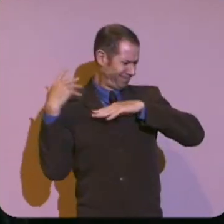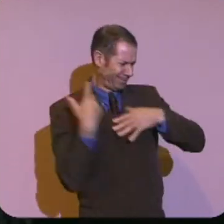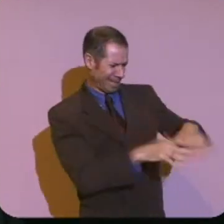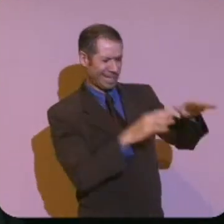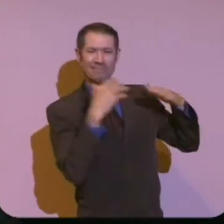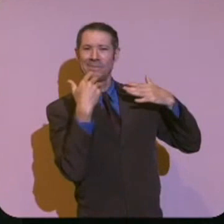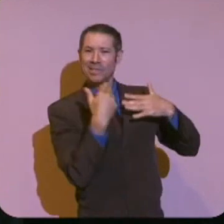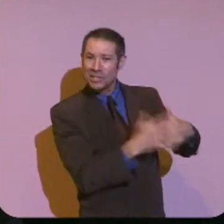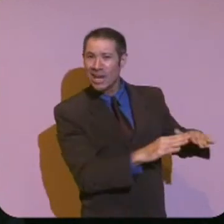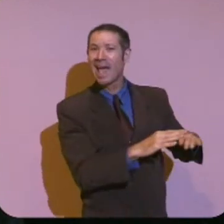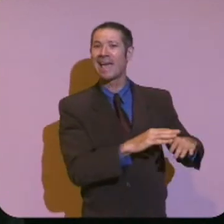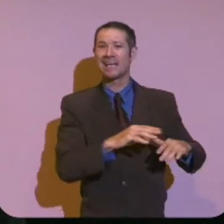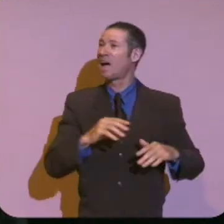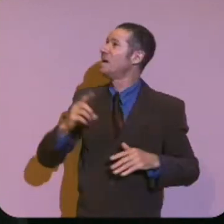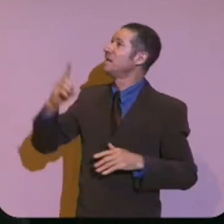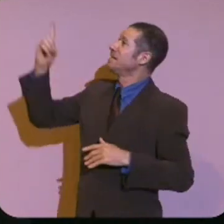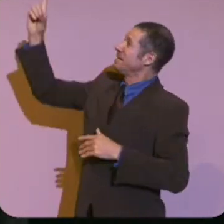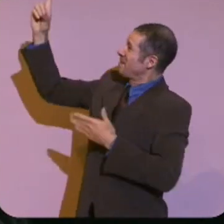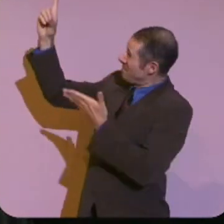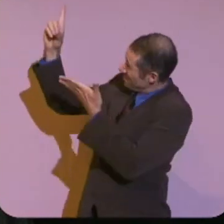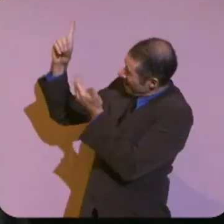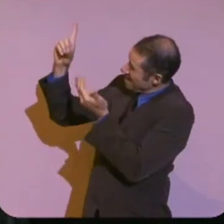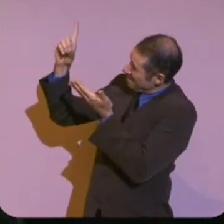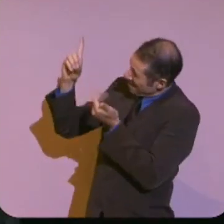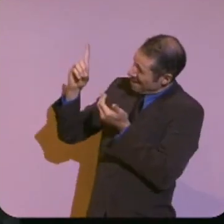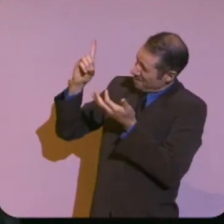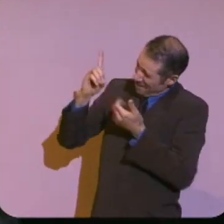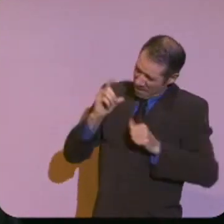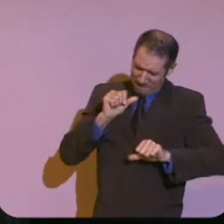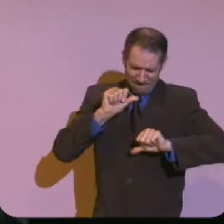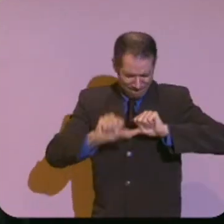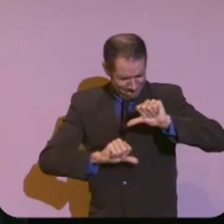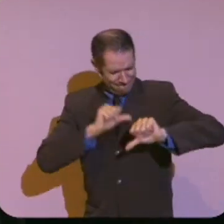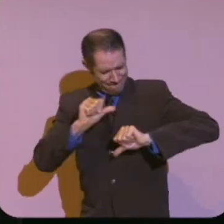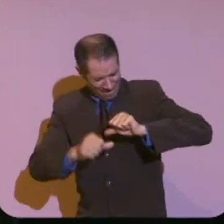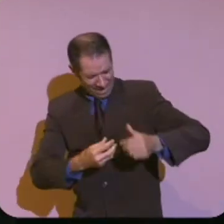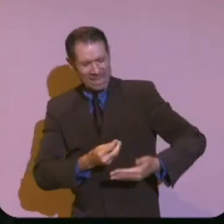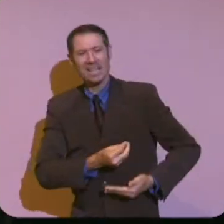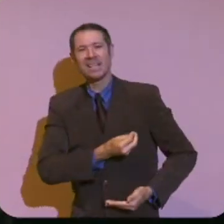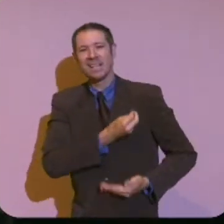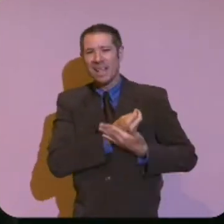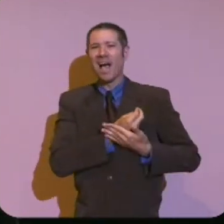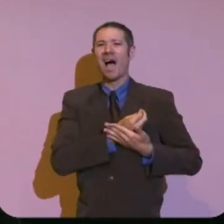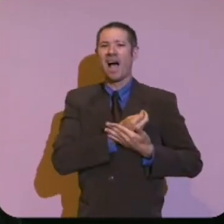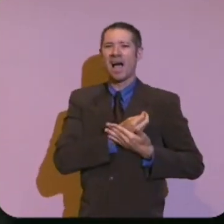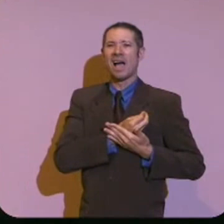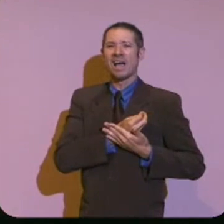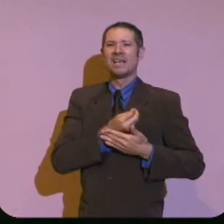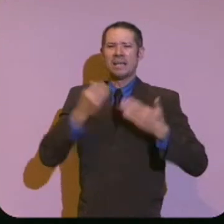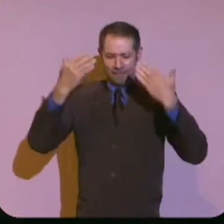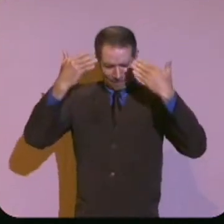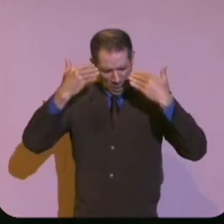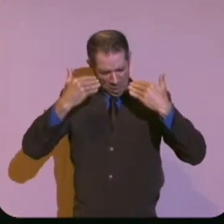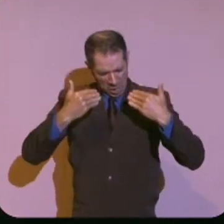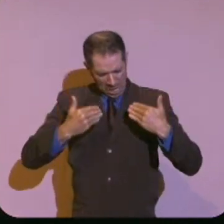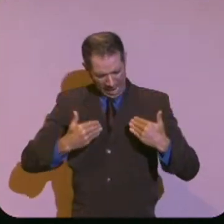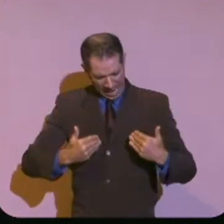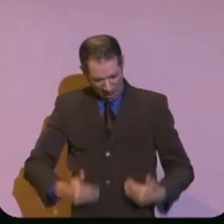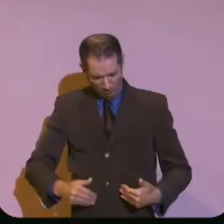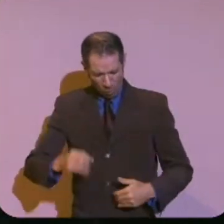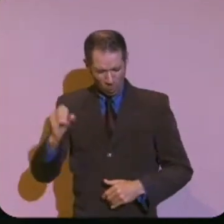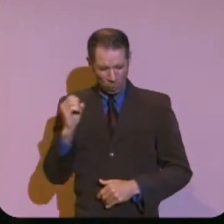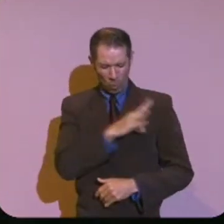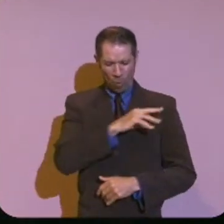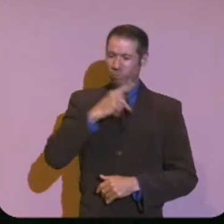Chega do Senhor ter que me amassar outra vez e outra vez. Que eu seja construído para a tua